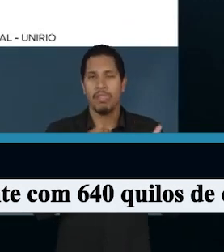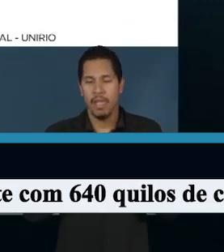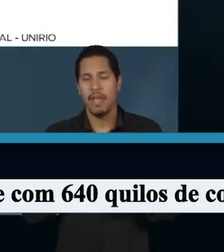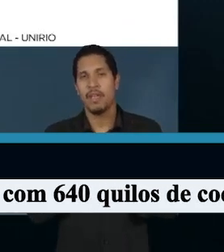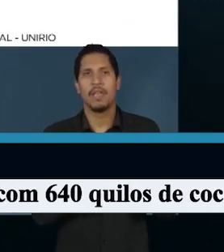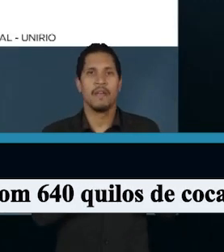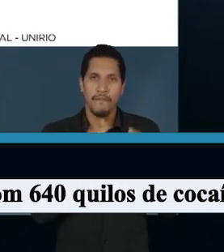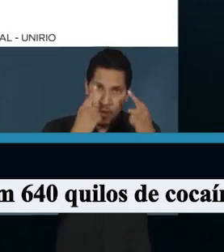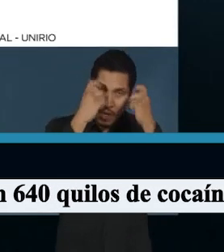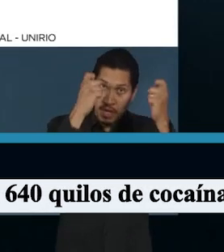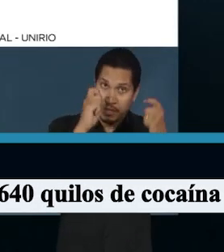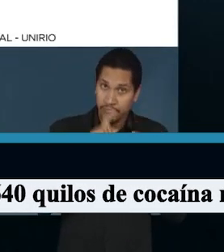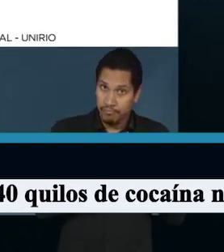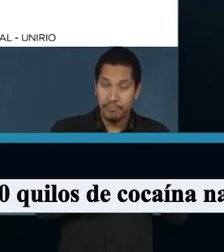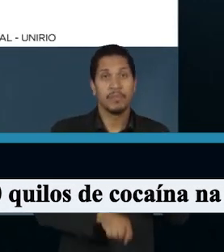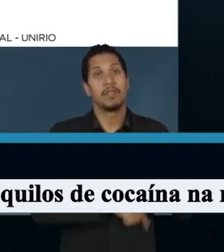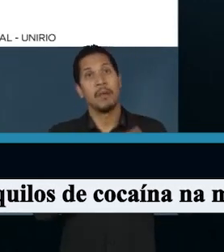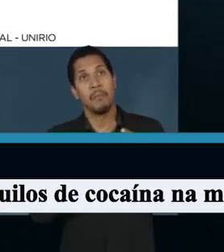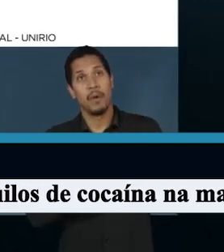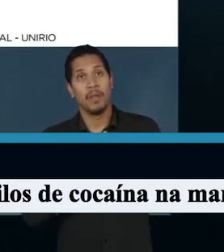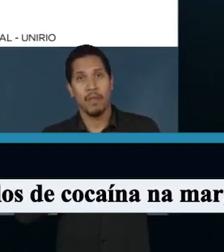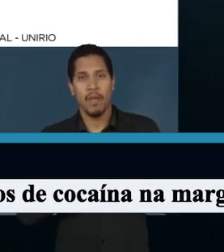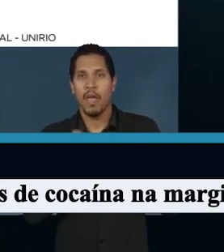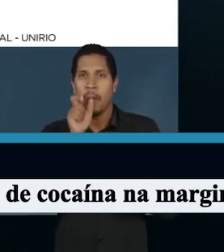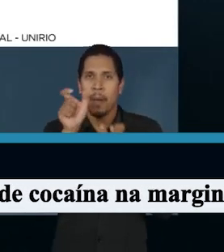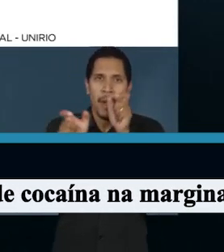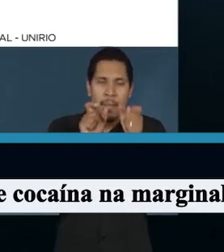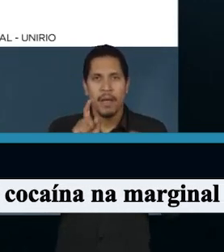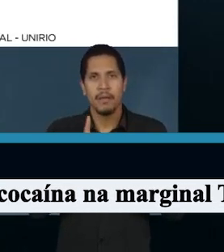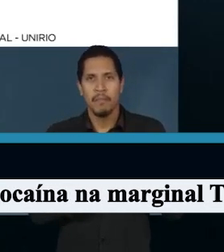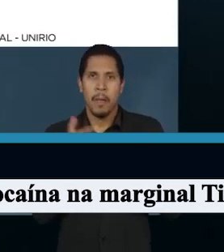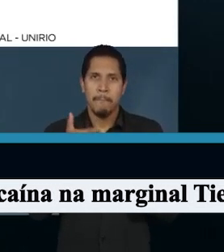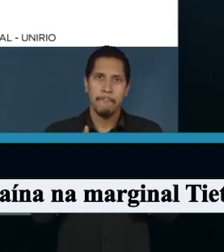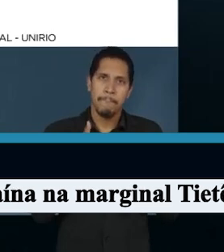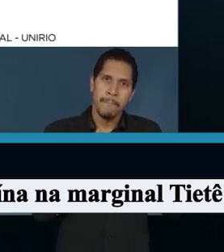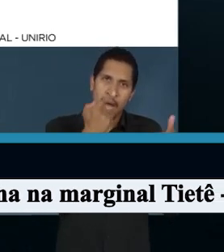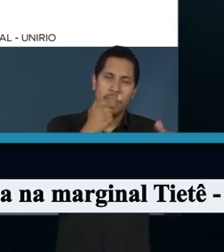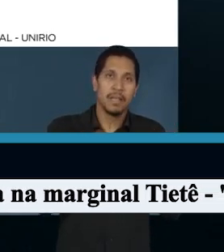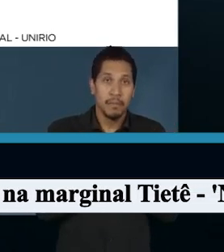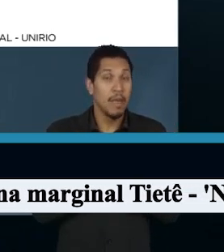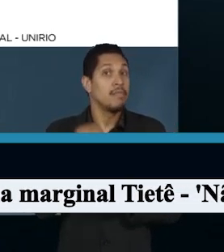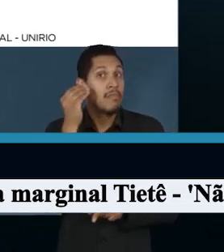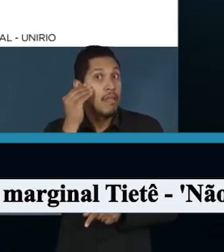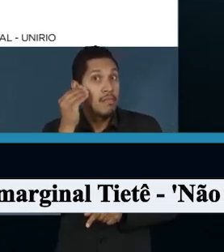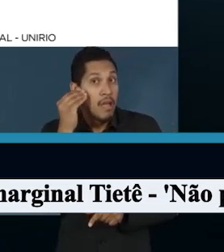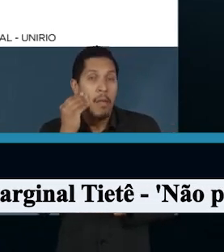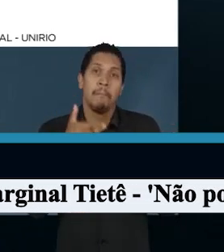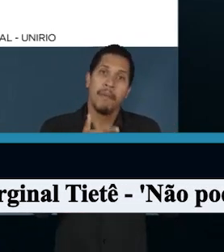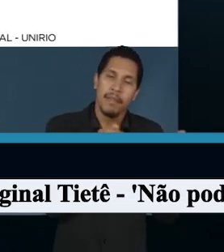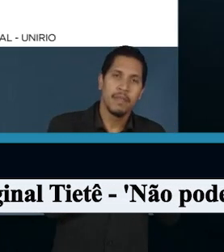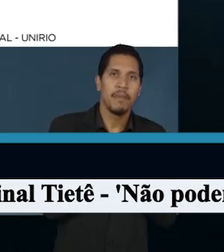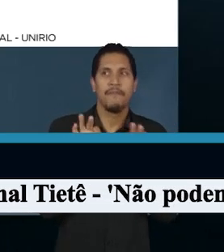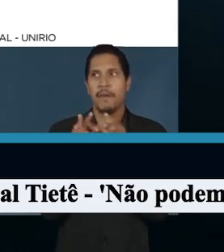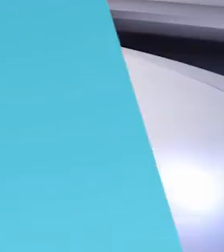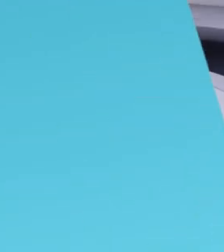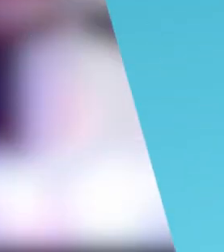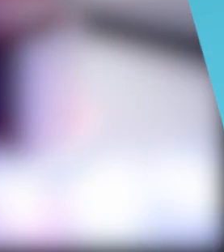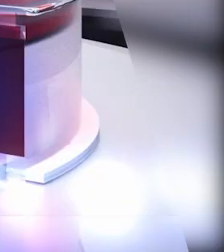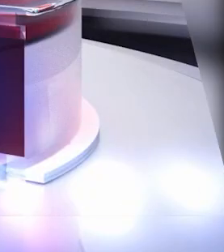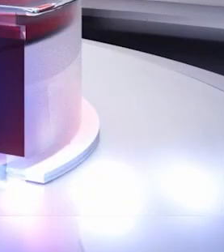violência. Depois aparecem as agressões, homicídios, atentados, homicídios de familiares e